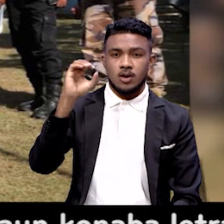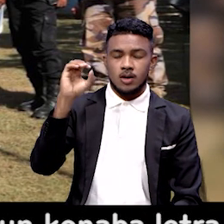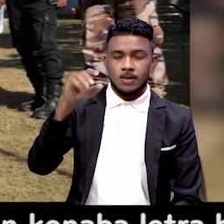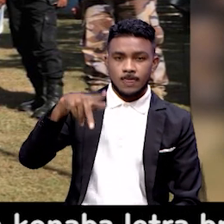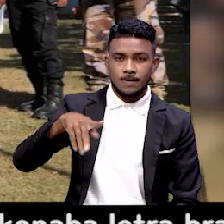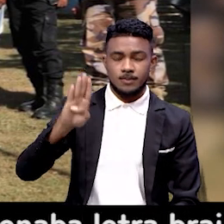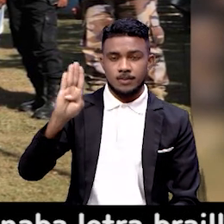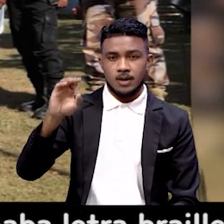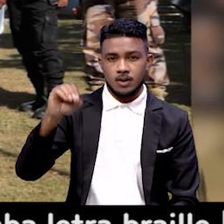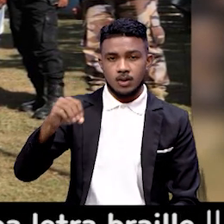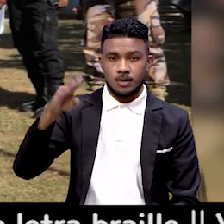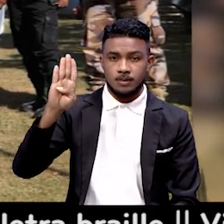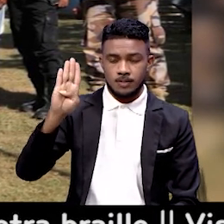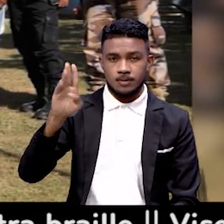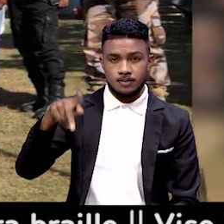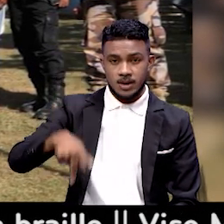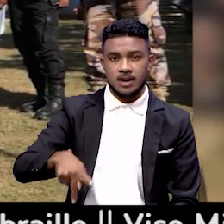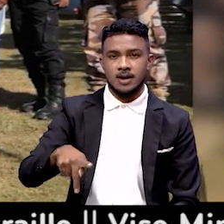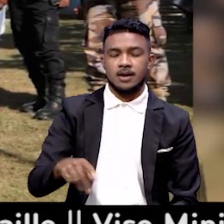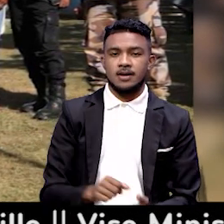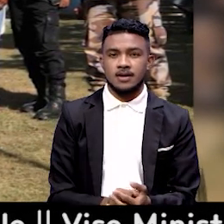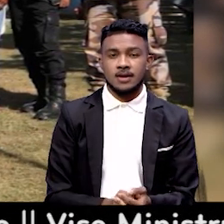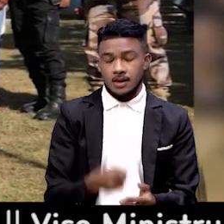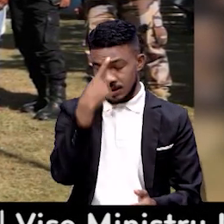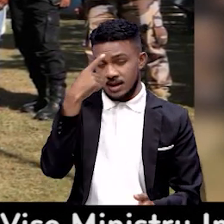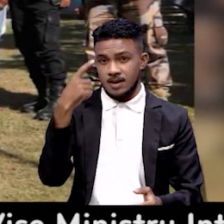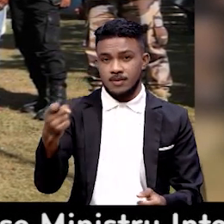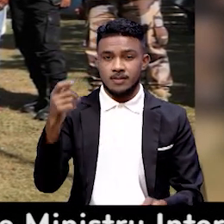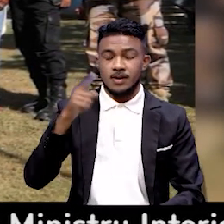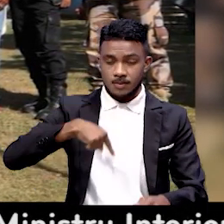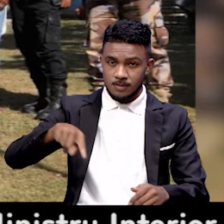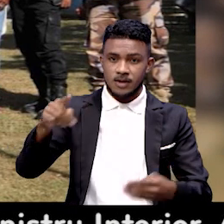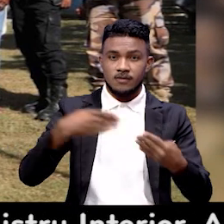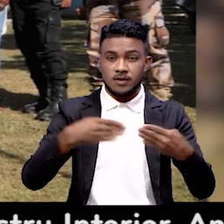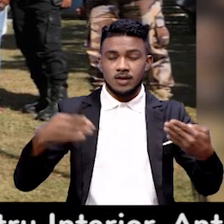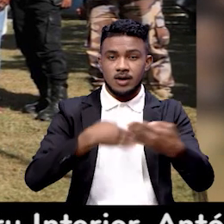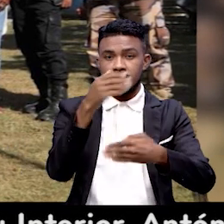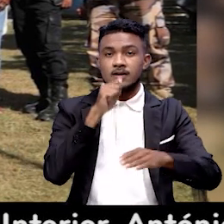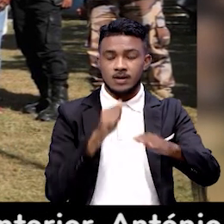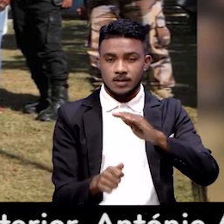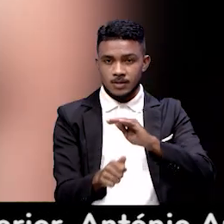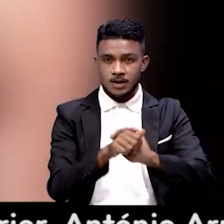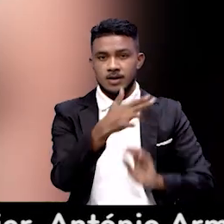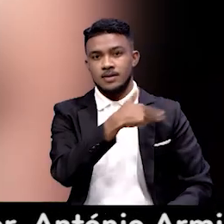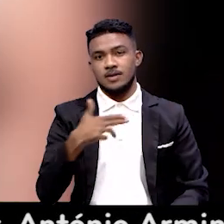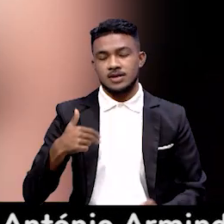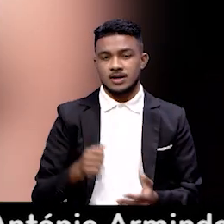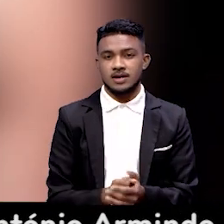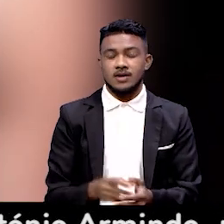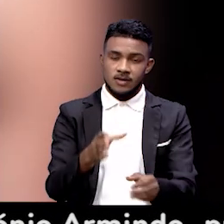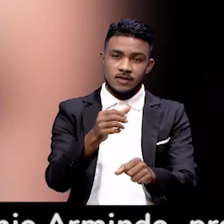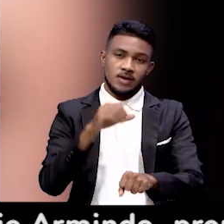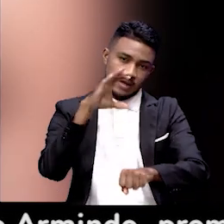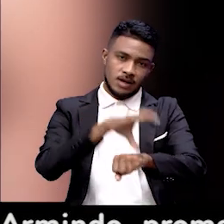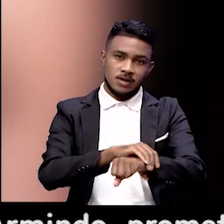Operação Especial no Batalhão Ordem Pública, CABOP, tamba tenta hacatlio fronteira ilegalmente Batambo, Indonésia. A fim de